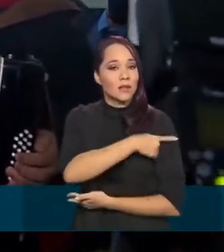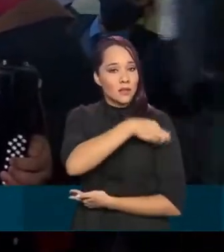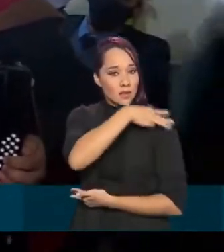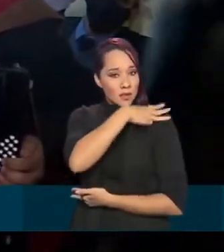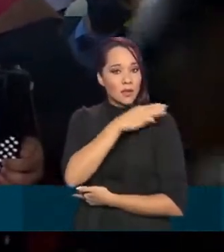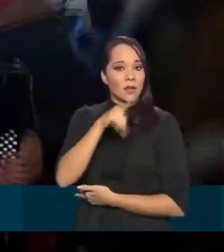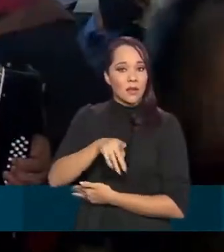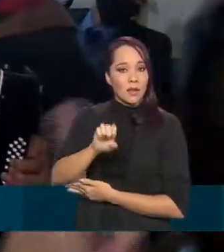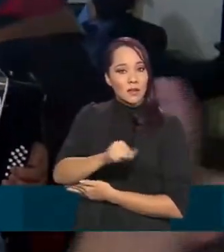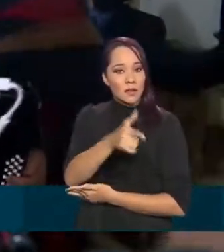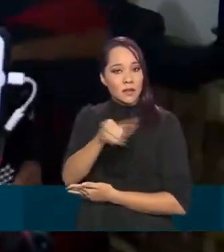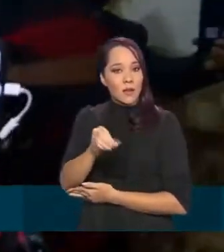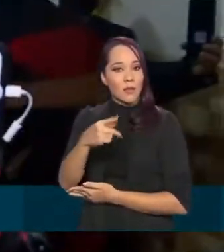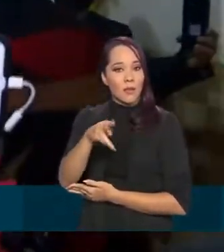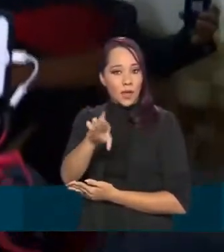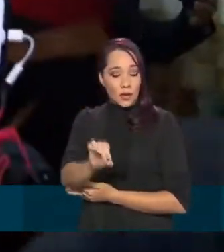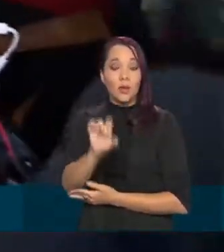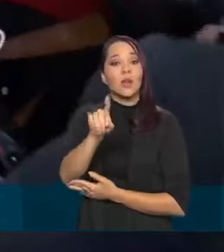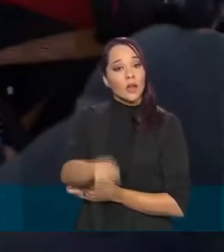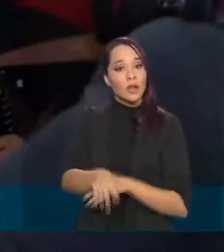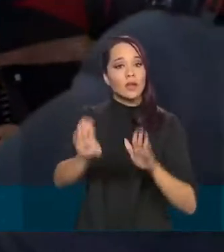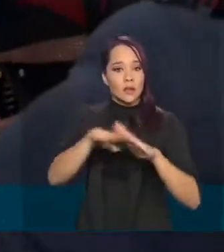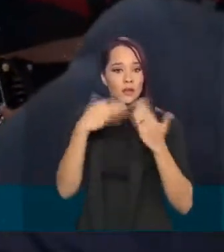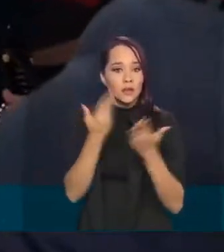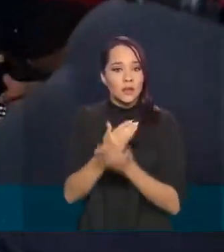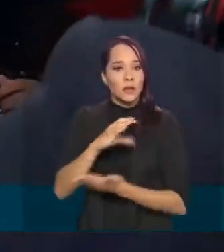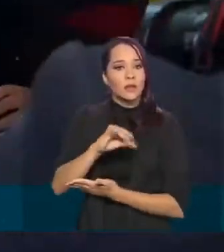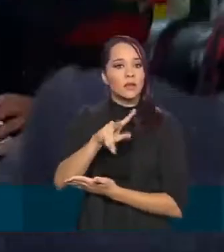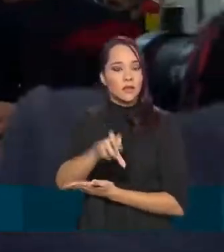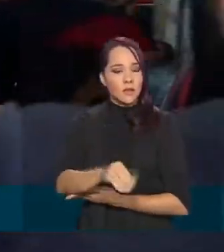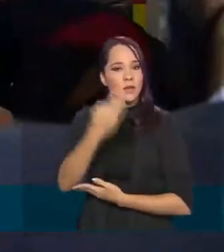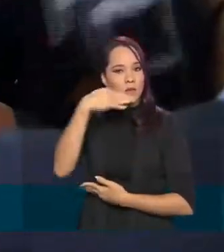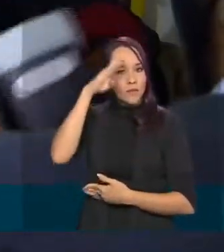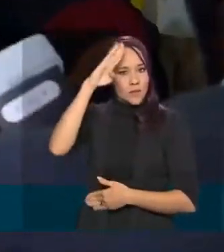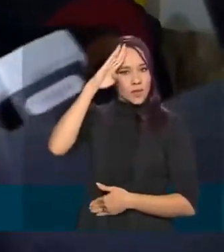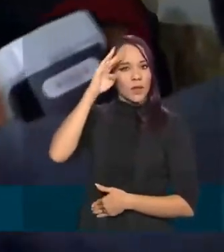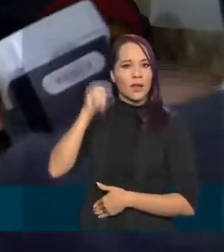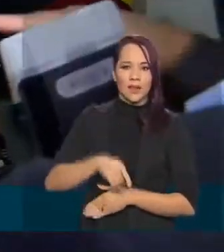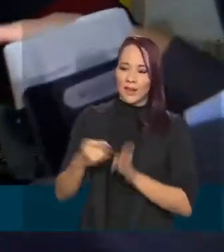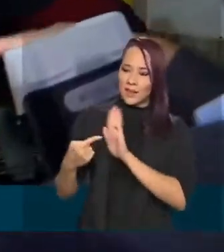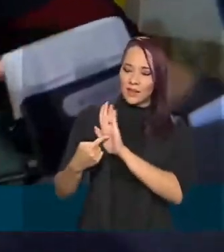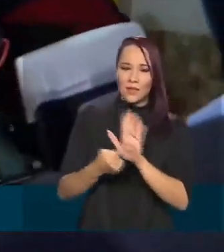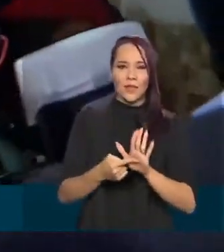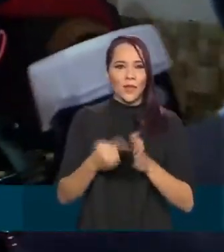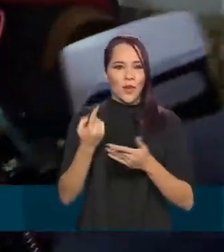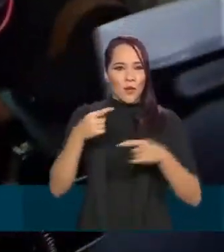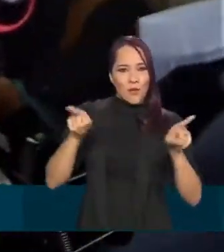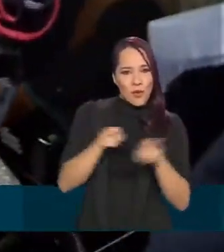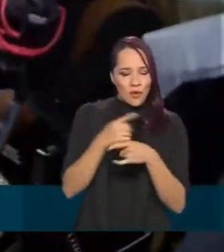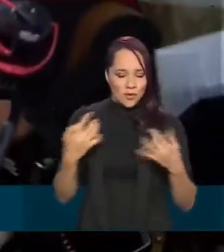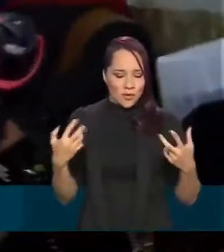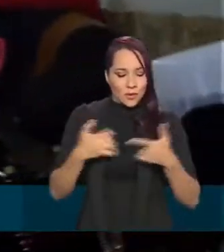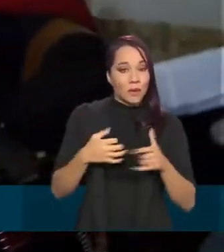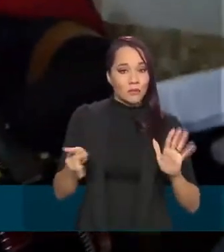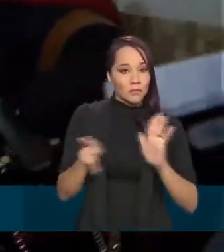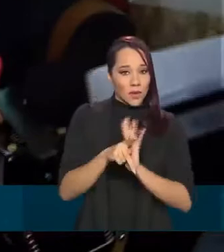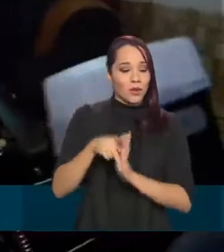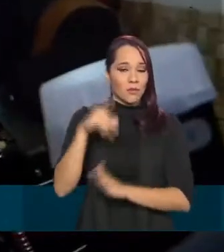São Pedro, essa escola cívico-militar. Ele acompanhou aí a apresentação musical típica da